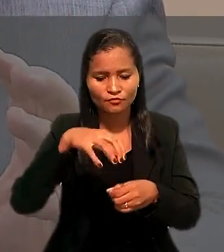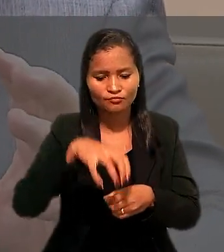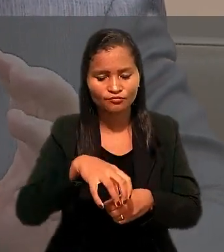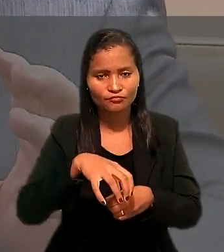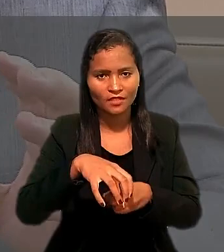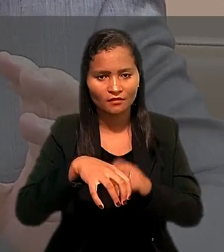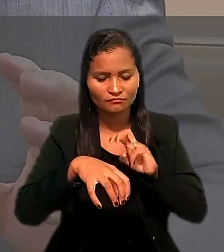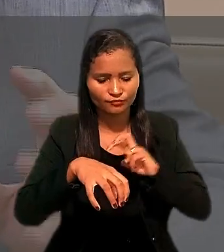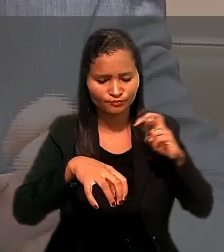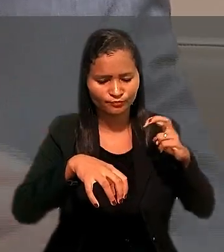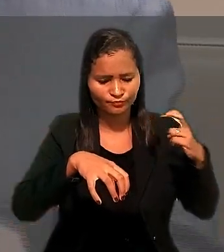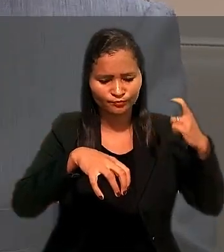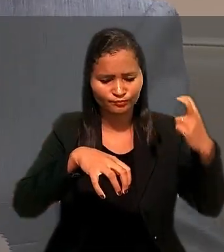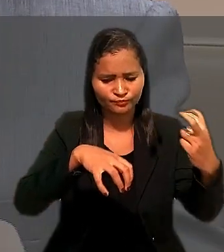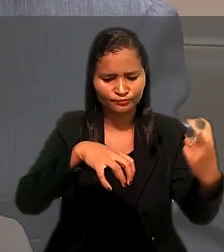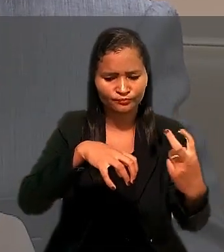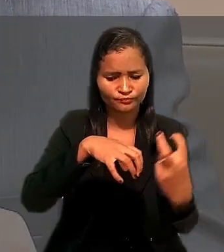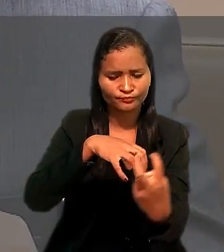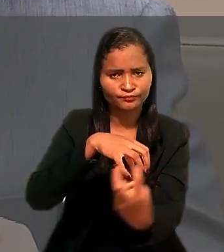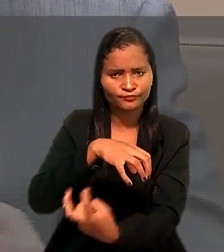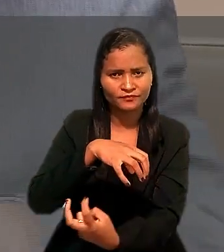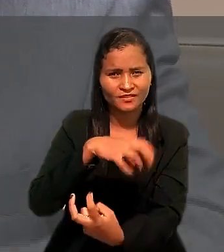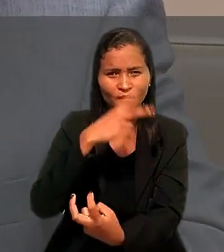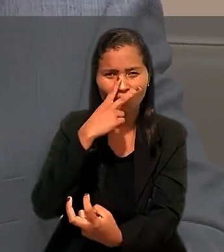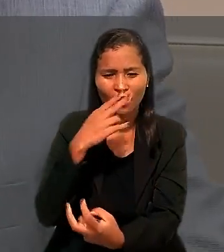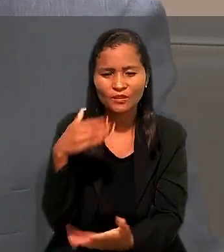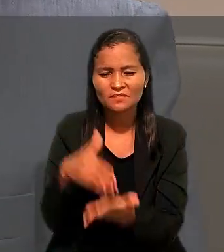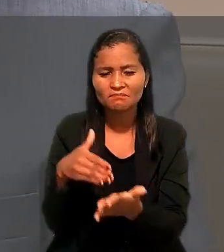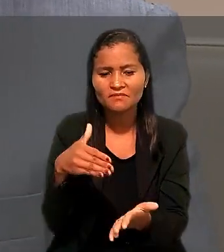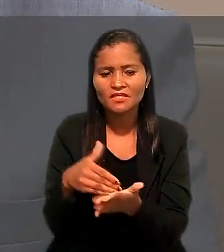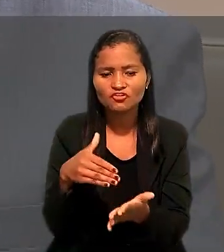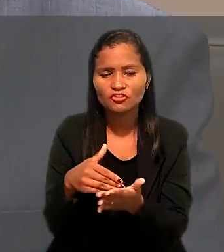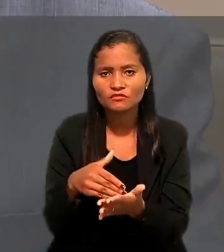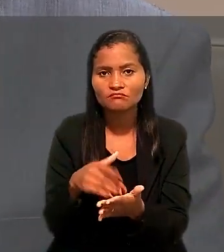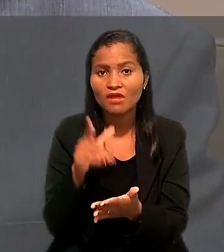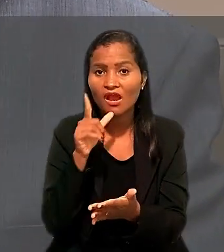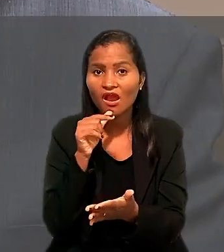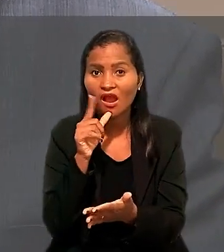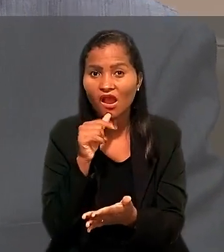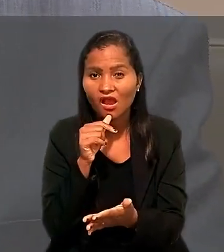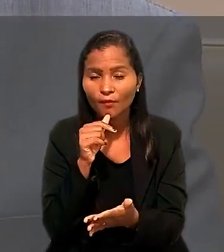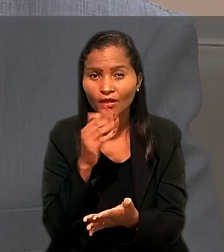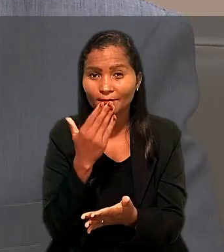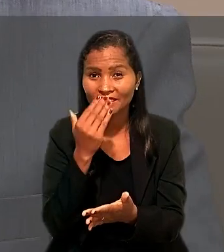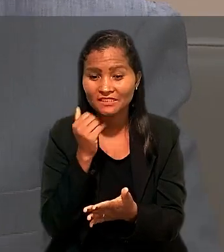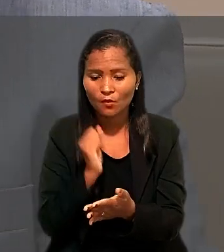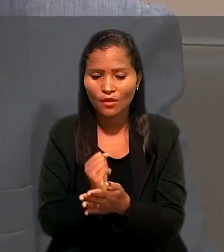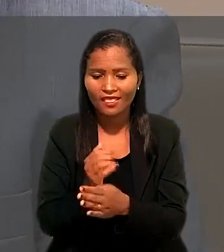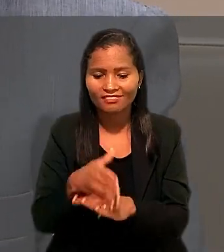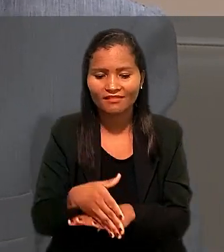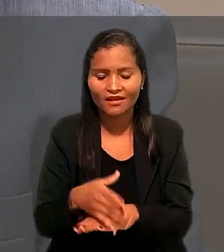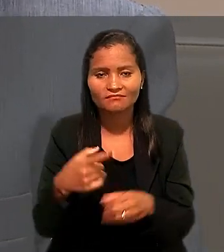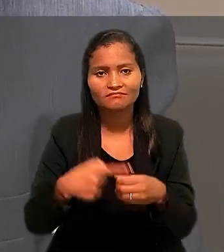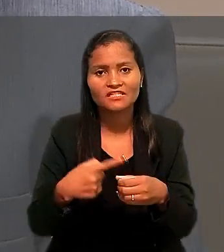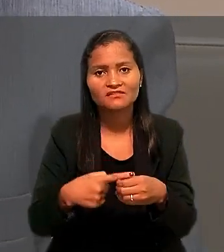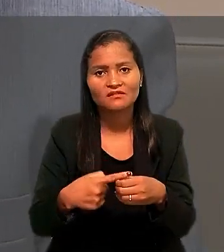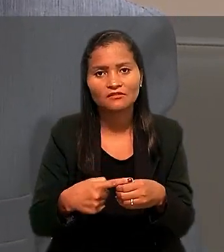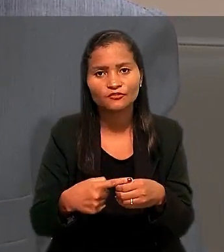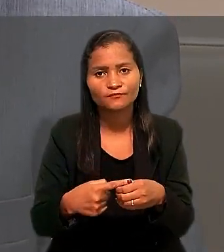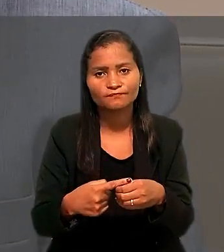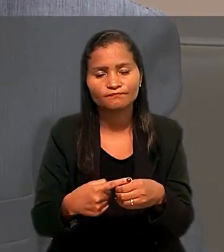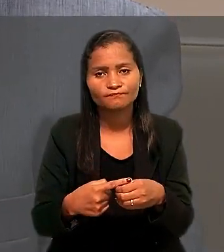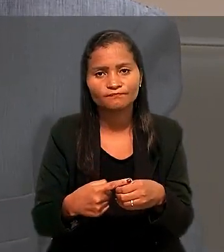cidade e drenar ou impedir a água e a alimentação da população